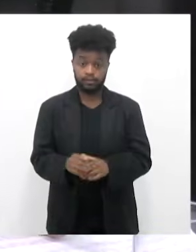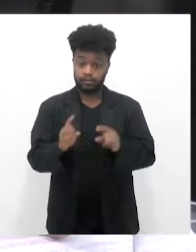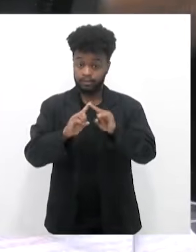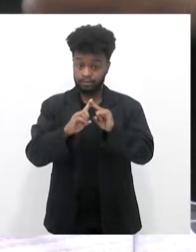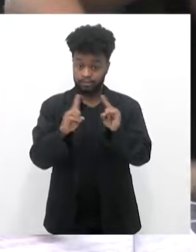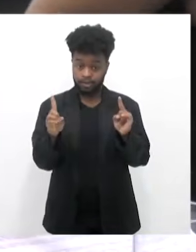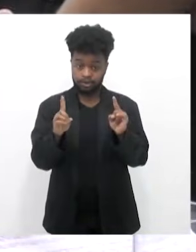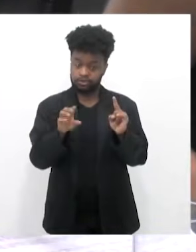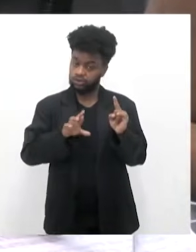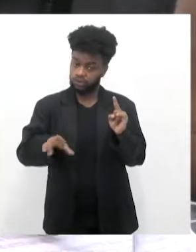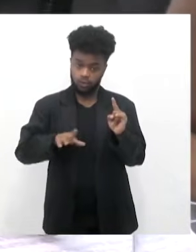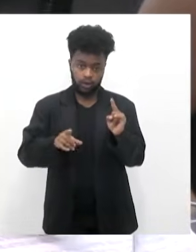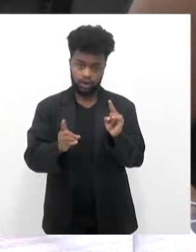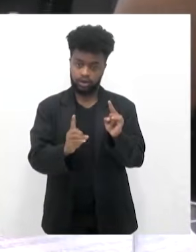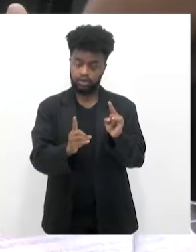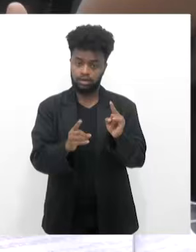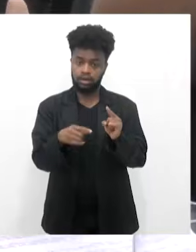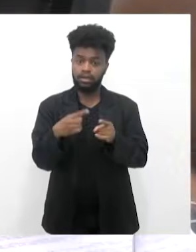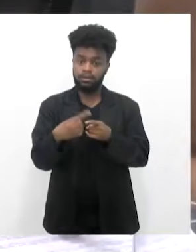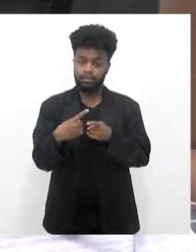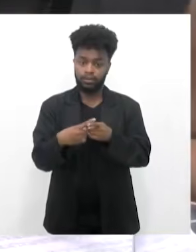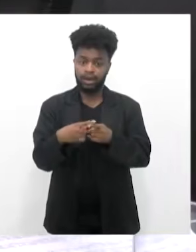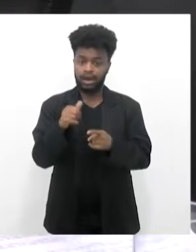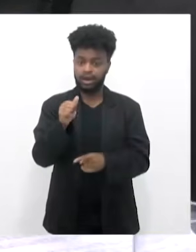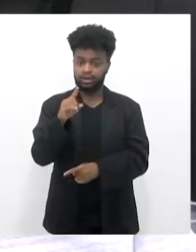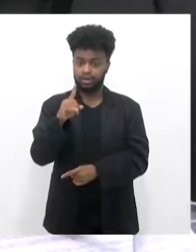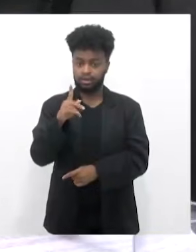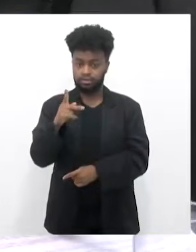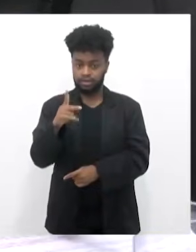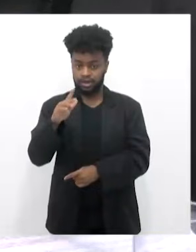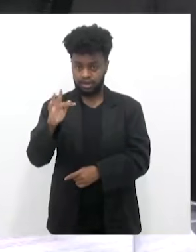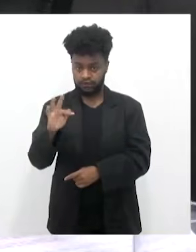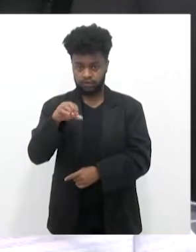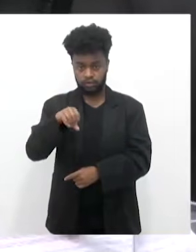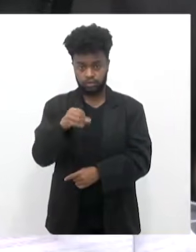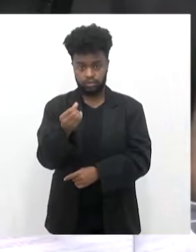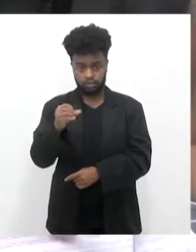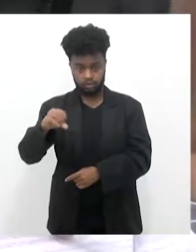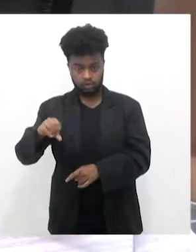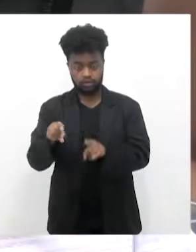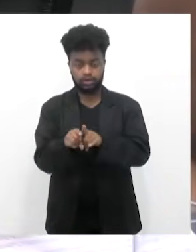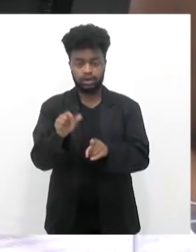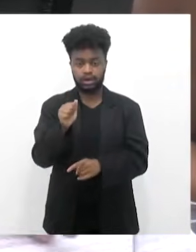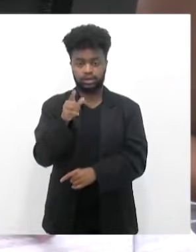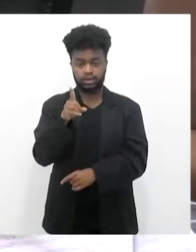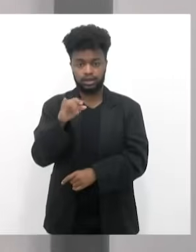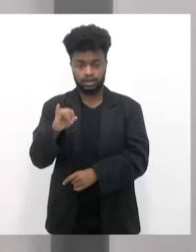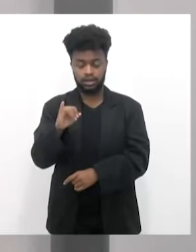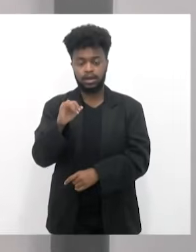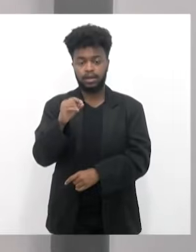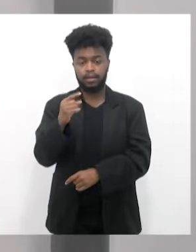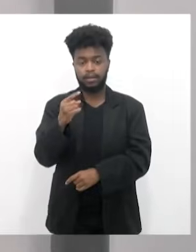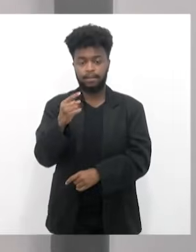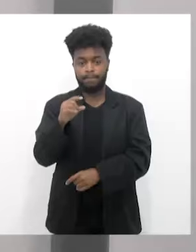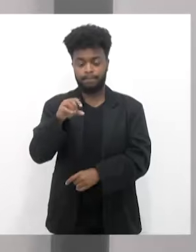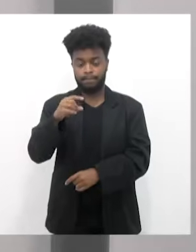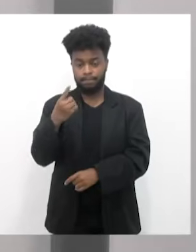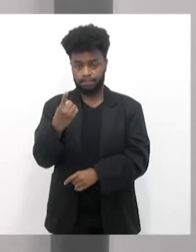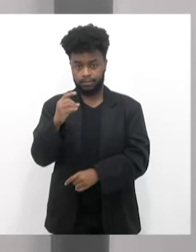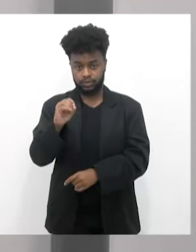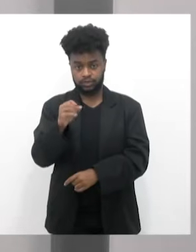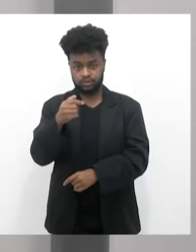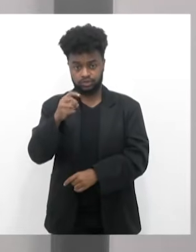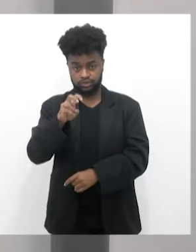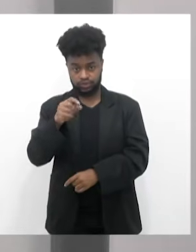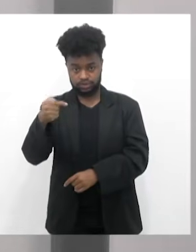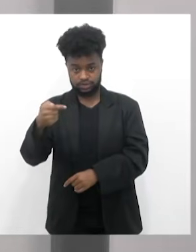Mas não é o que diz nem a ADPF 969, nem a DI 1057. Eu gostaria só de ser é